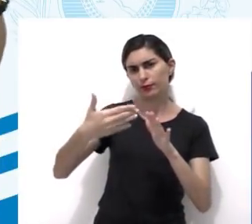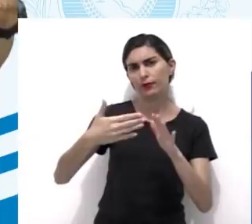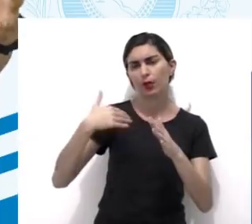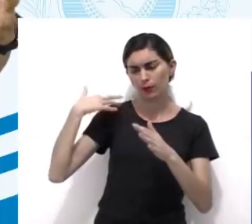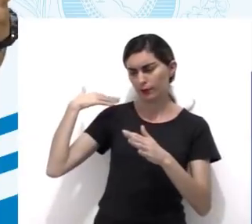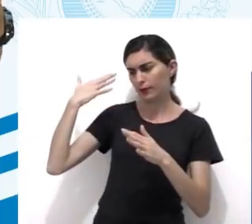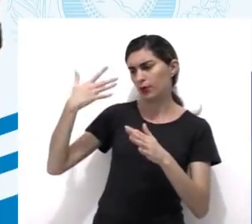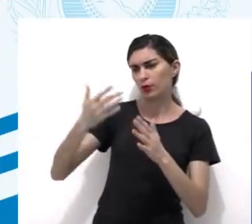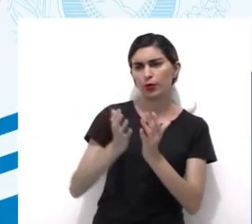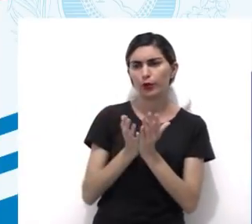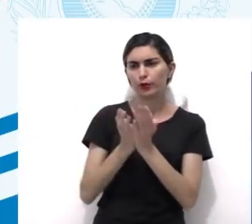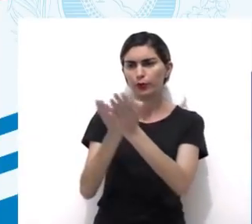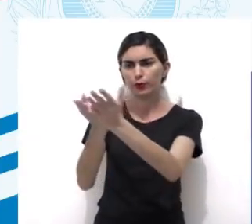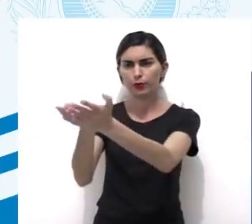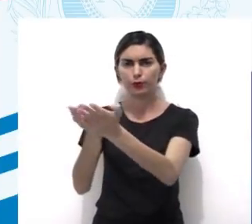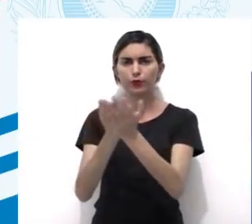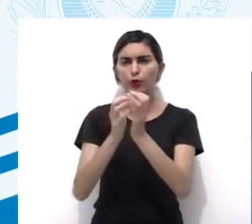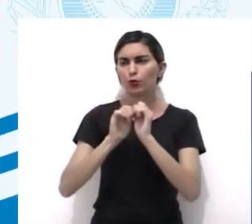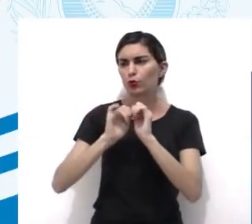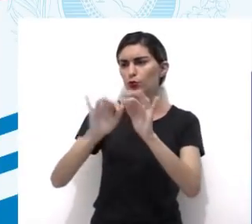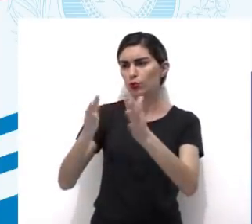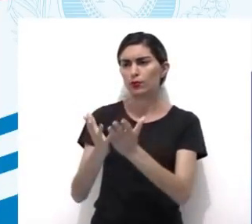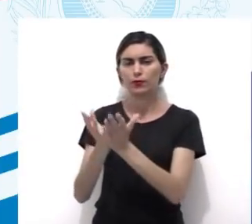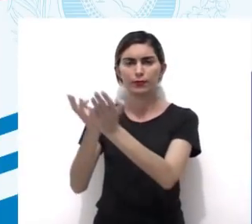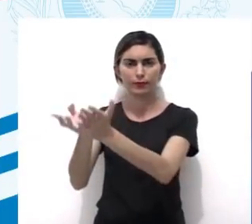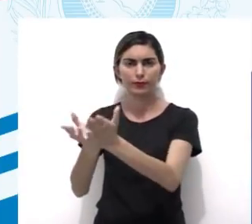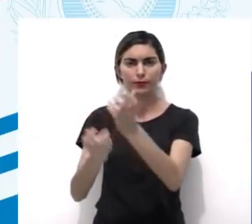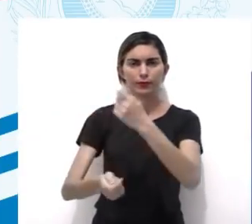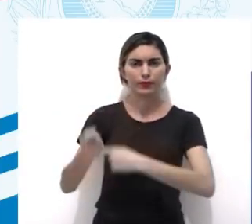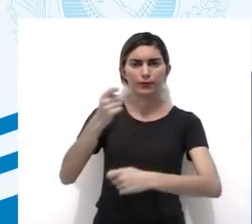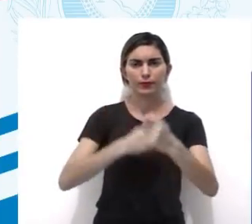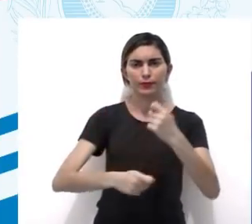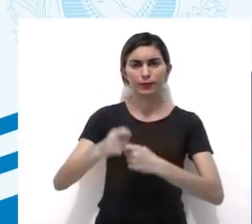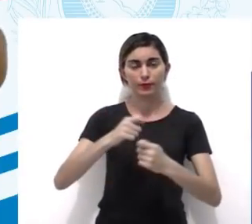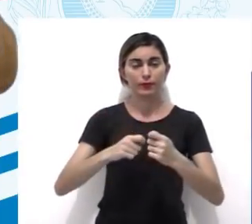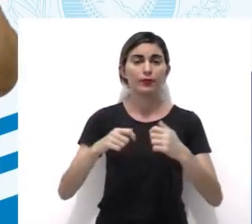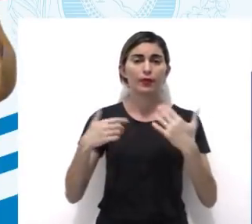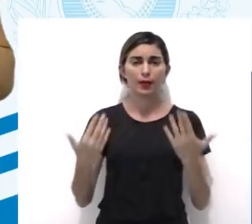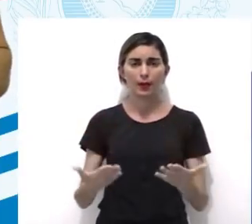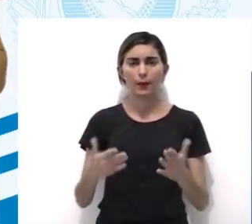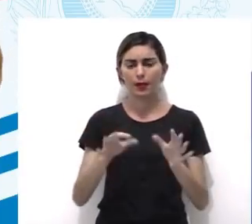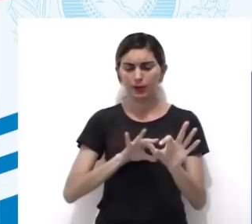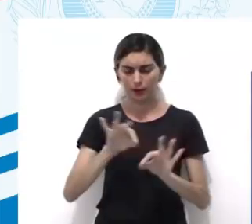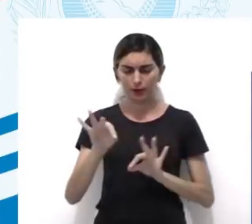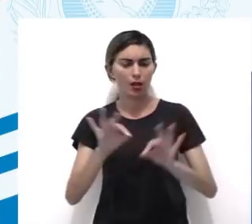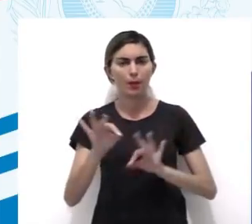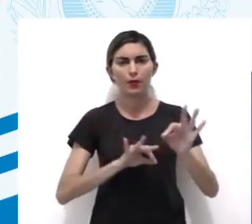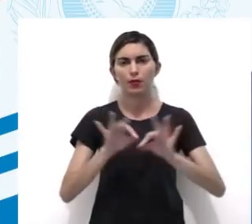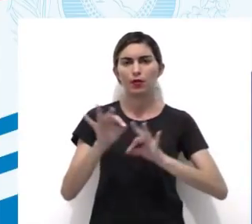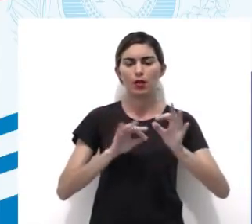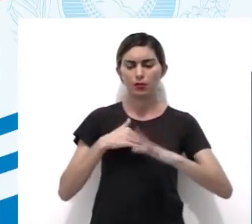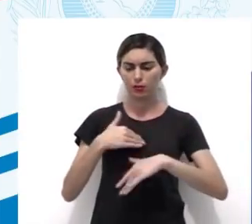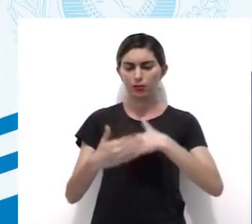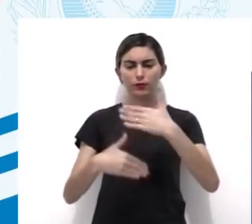aquele processo de expansão marítimo-comercial, ela se consolida de forma mais elaborada e desenvolvida ao